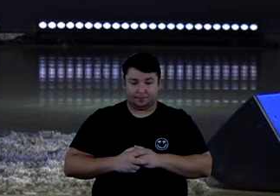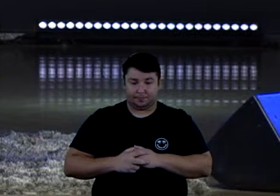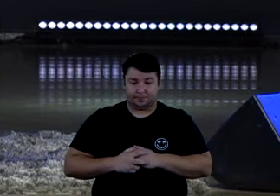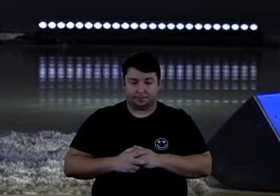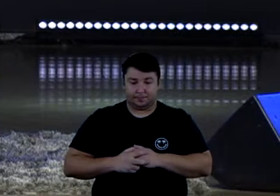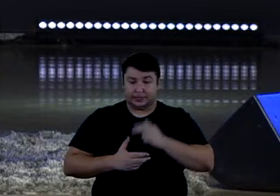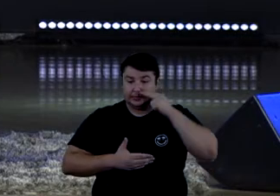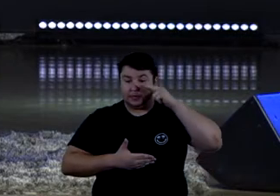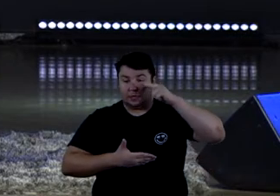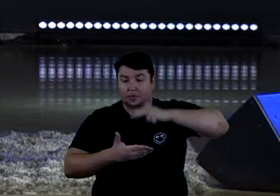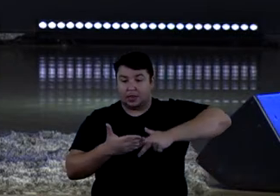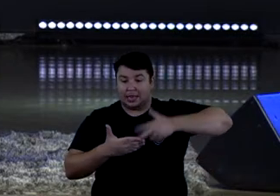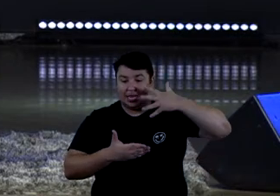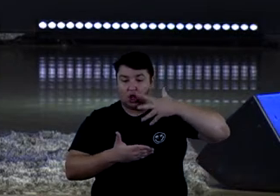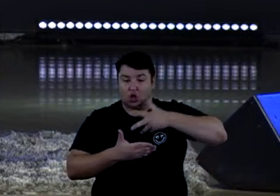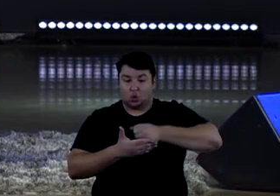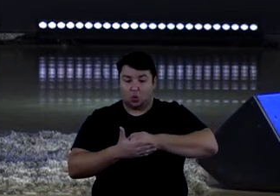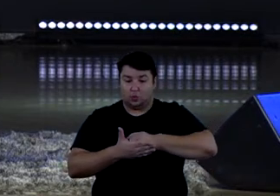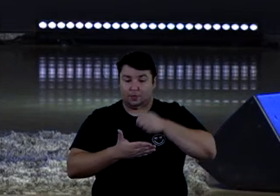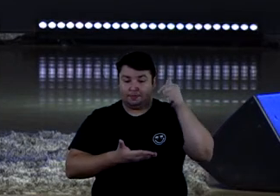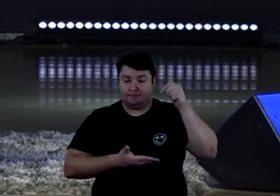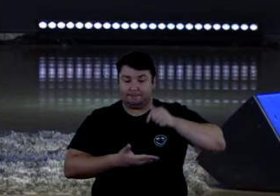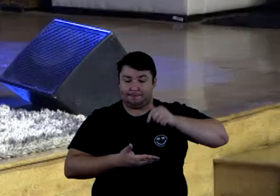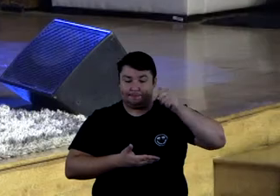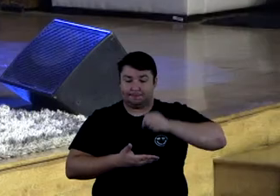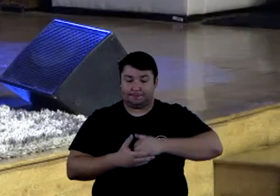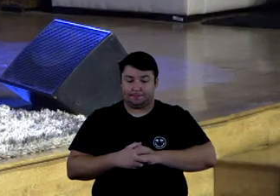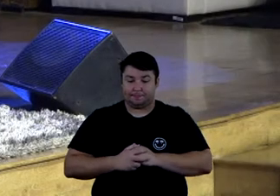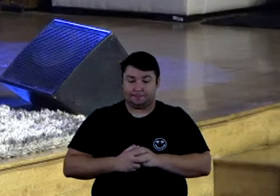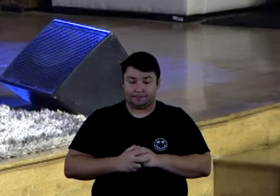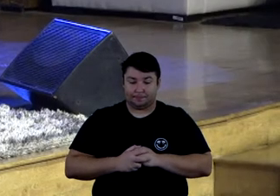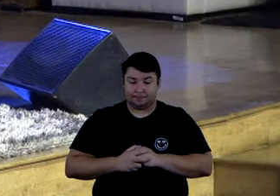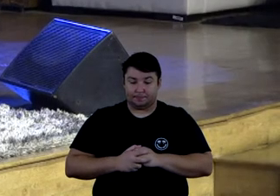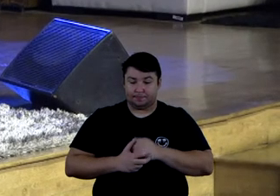Vamos ler o capítulo inteiro aqui.